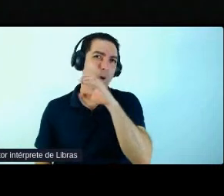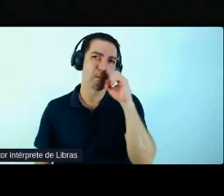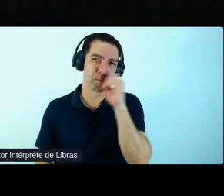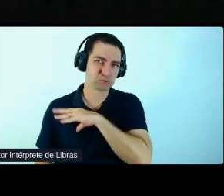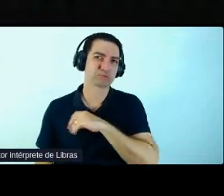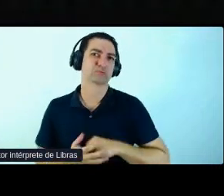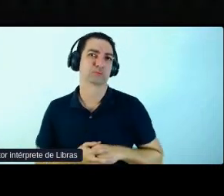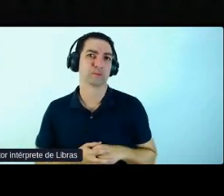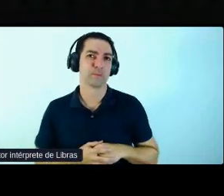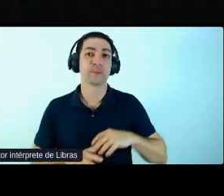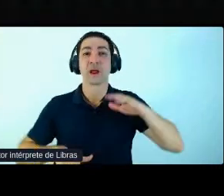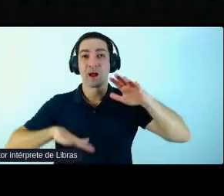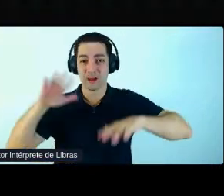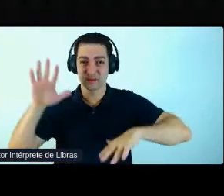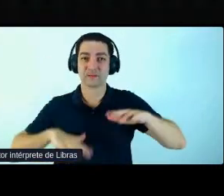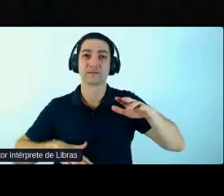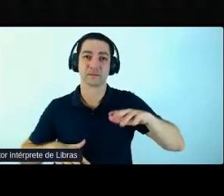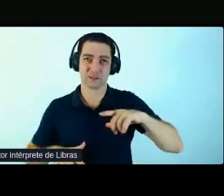nasceram, né?